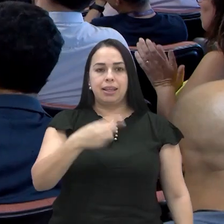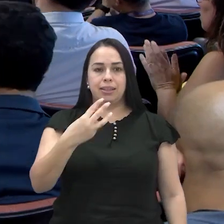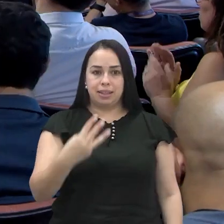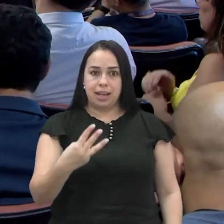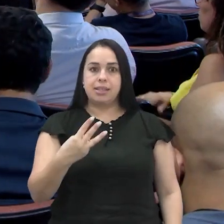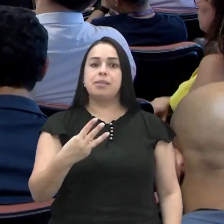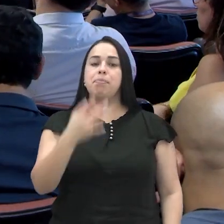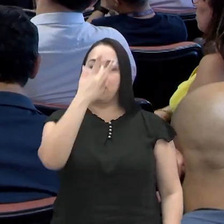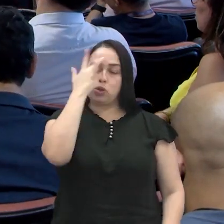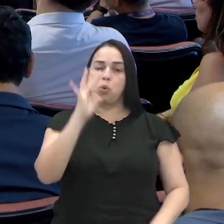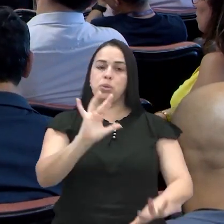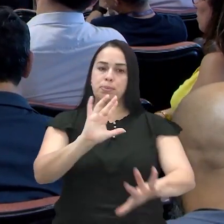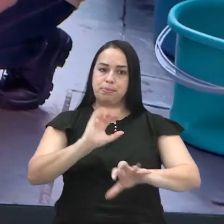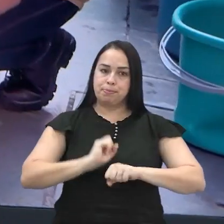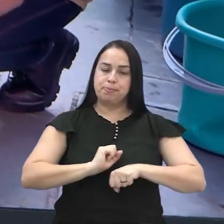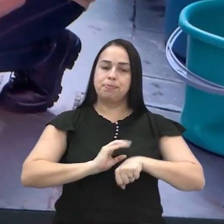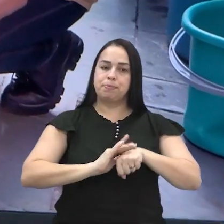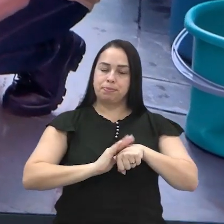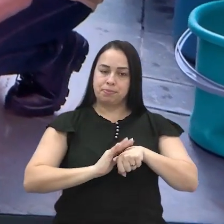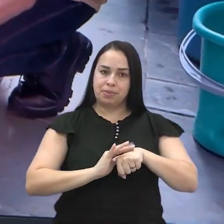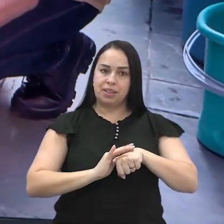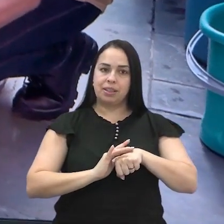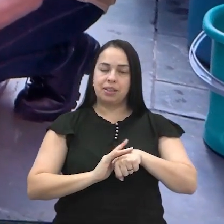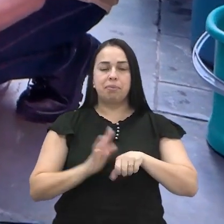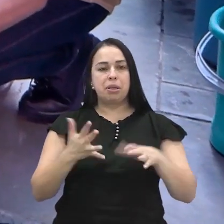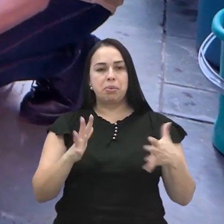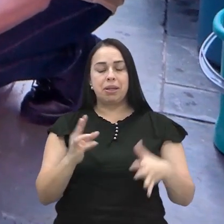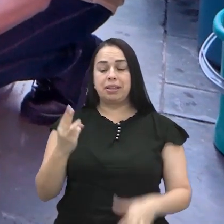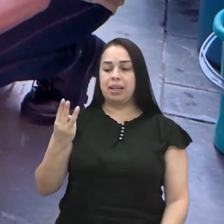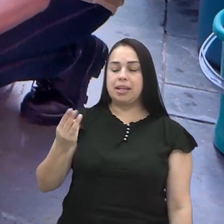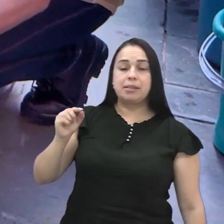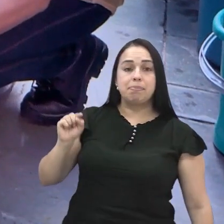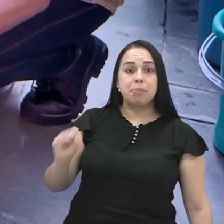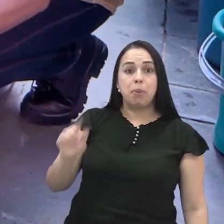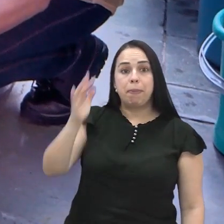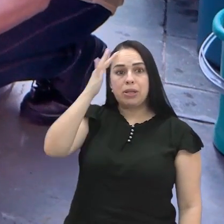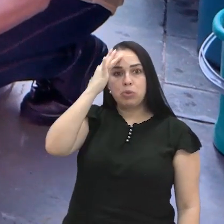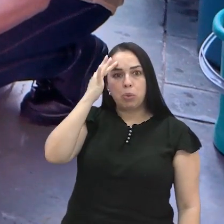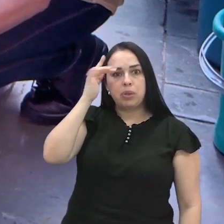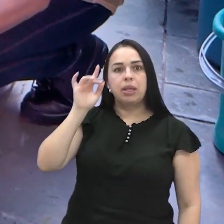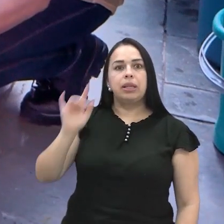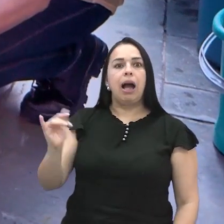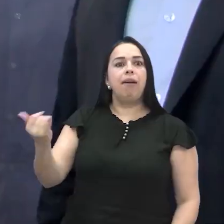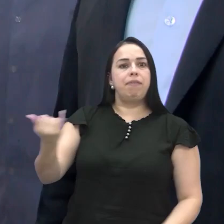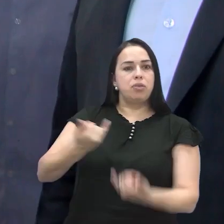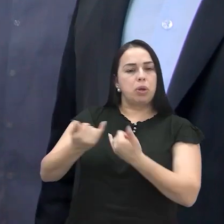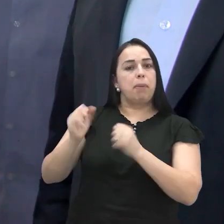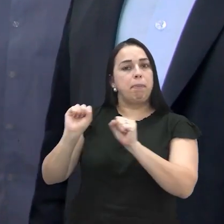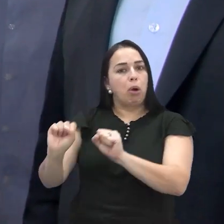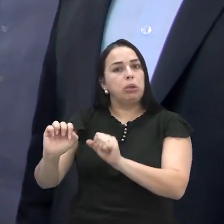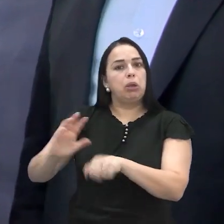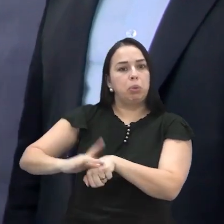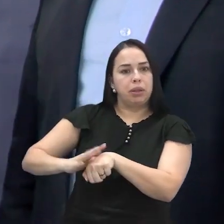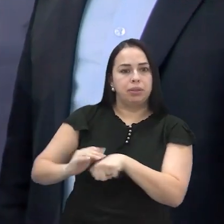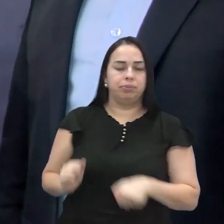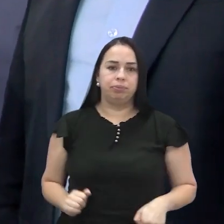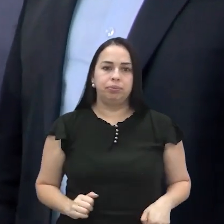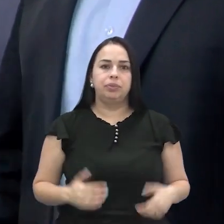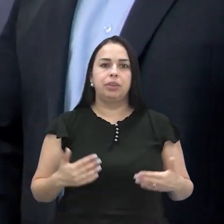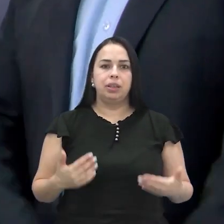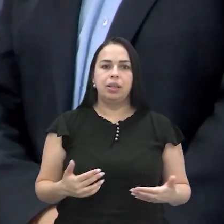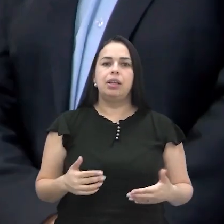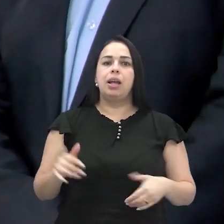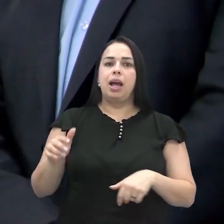casos confirmados da doença, além de pouco mais de 3.400 notificações. O nosso sistema de câmeras ele tem todo um